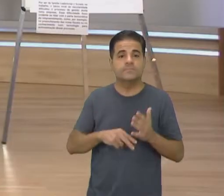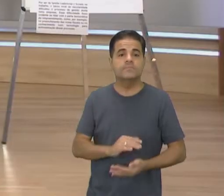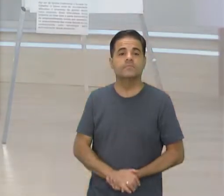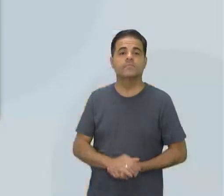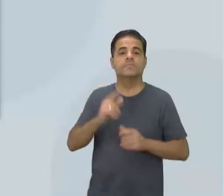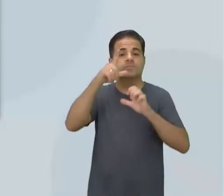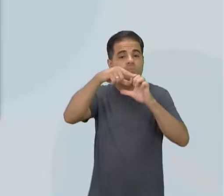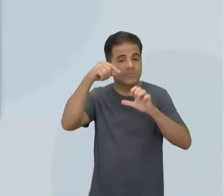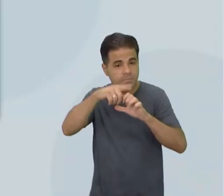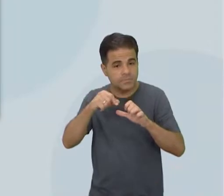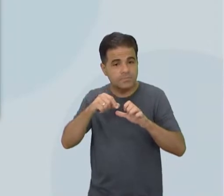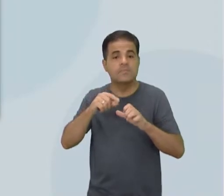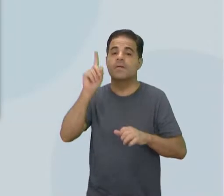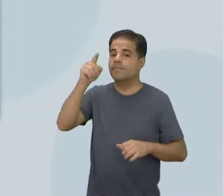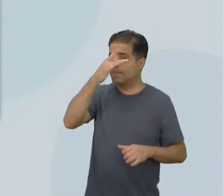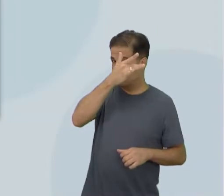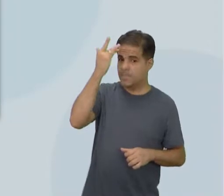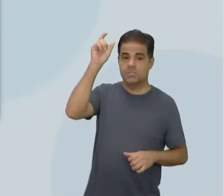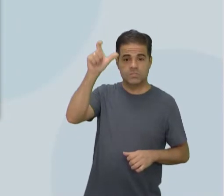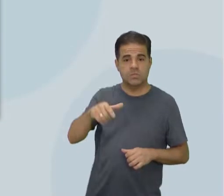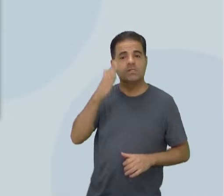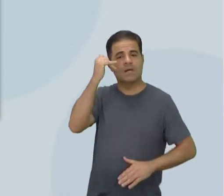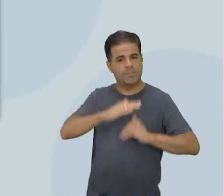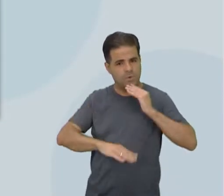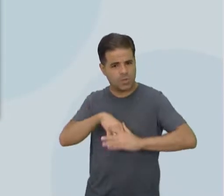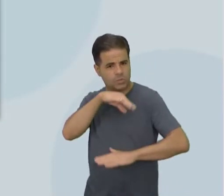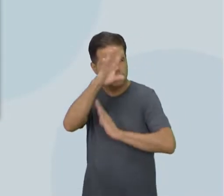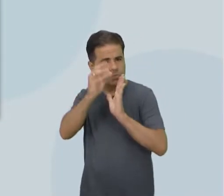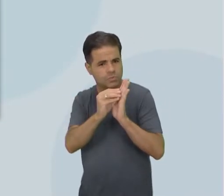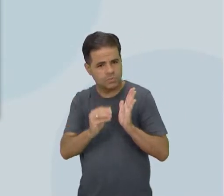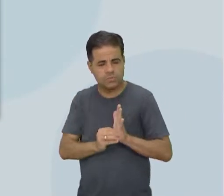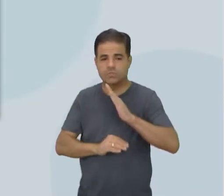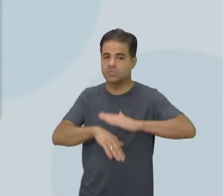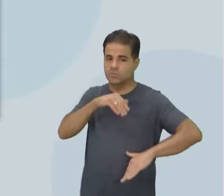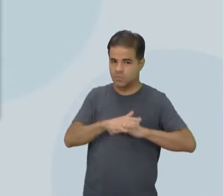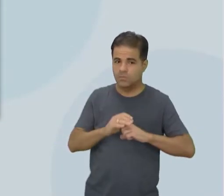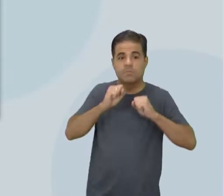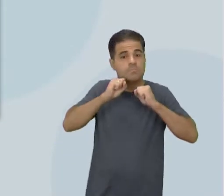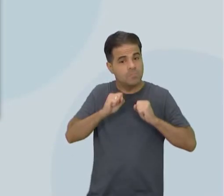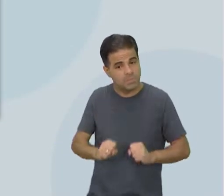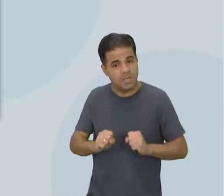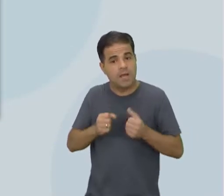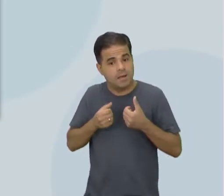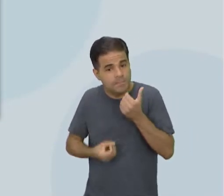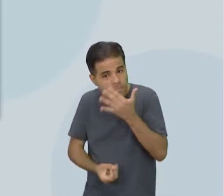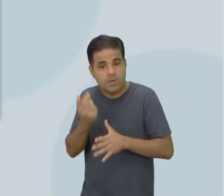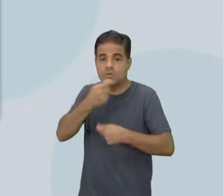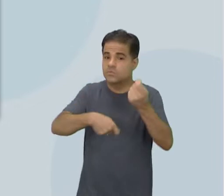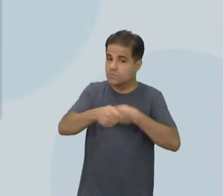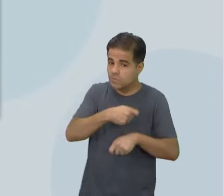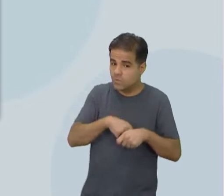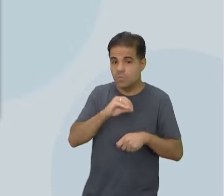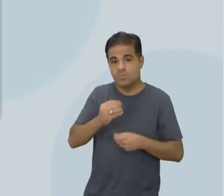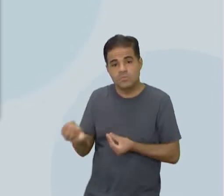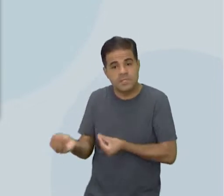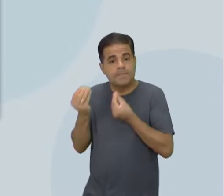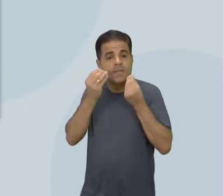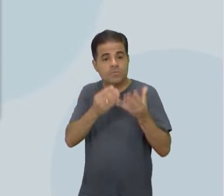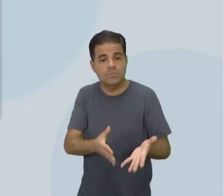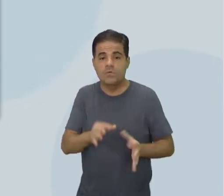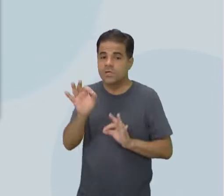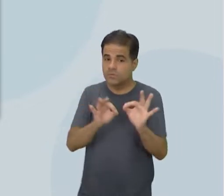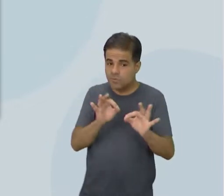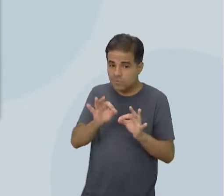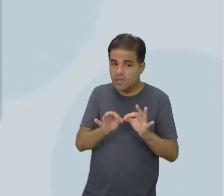O empreendedor é a pessoa que sabe colocar tudo isso em prática. Pode ser abrindo um negócio ou